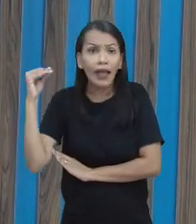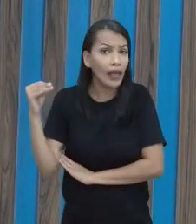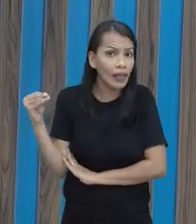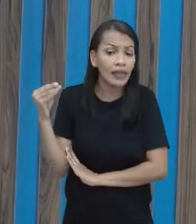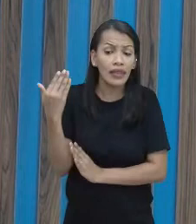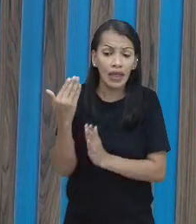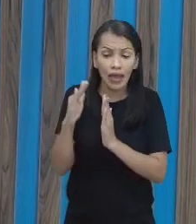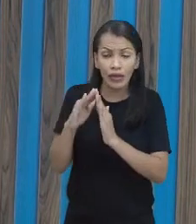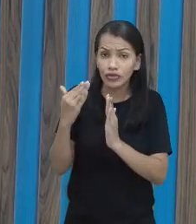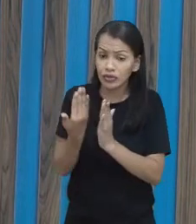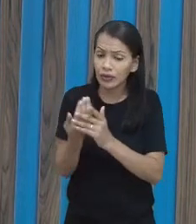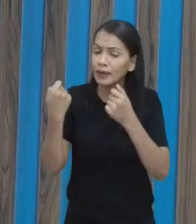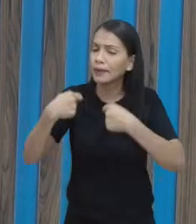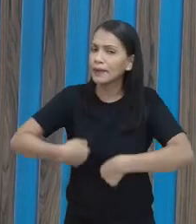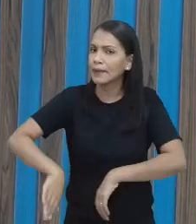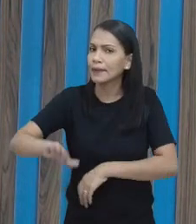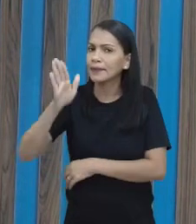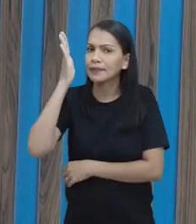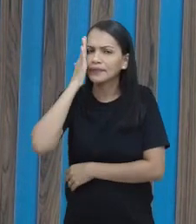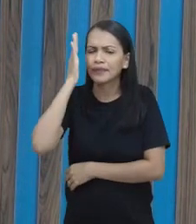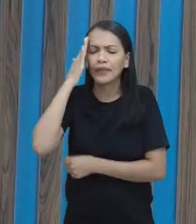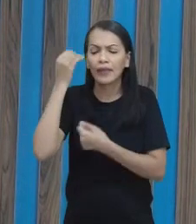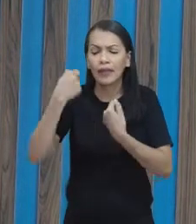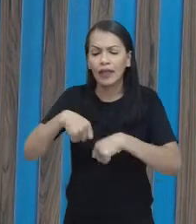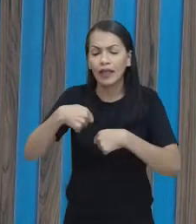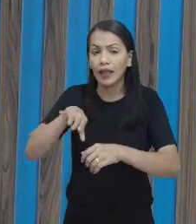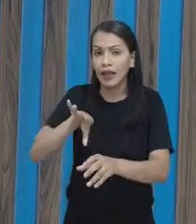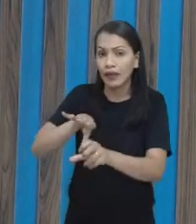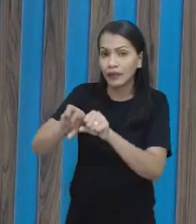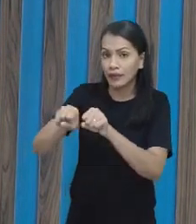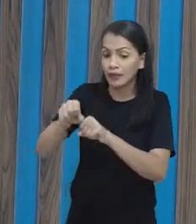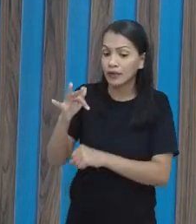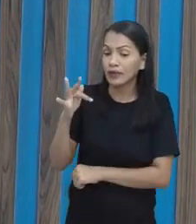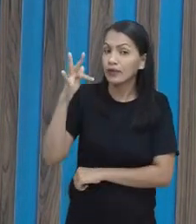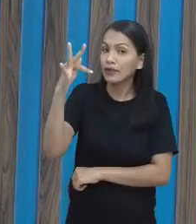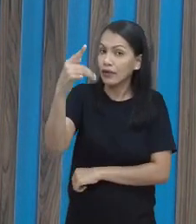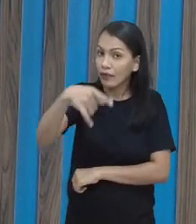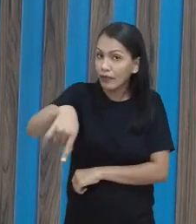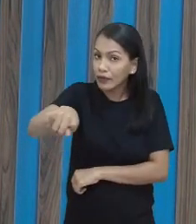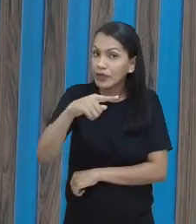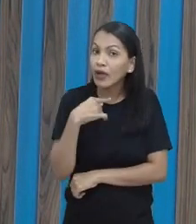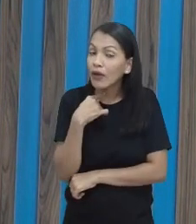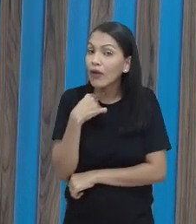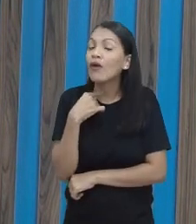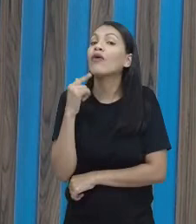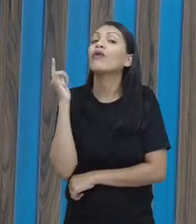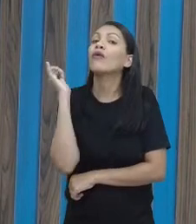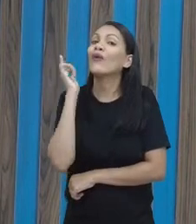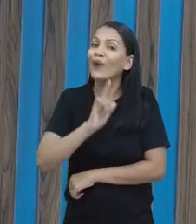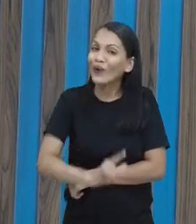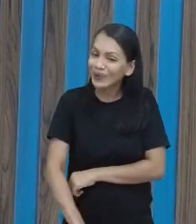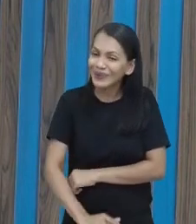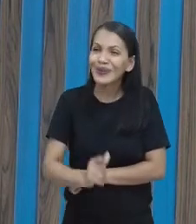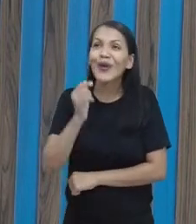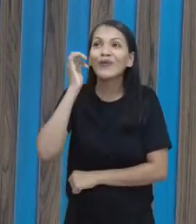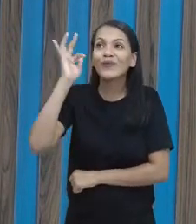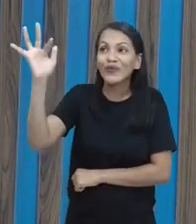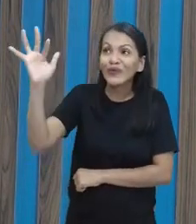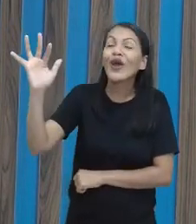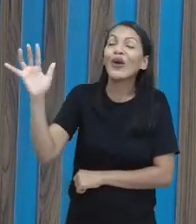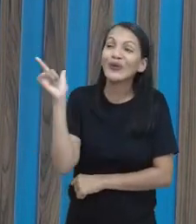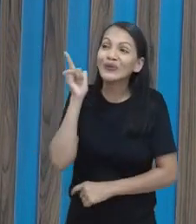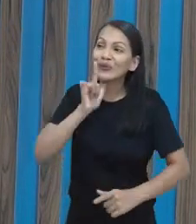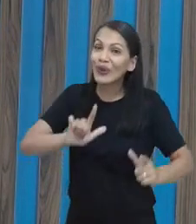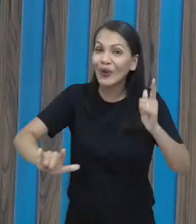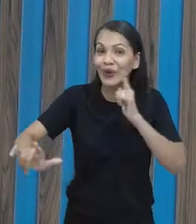ter essa formação para que no futuro vocês consigam, né, almejar coisas